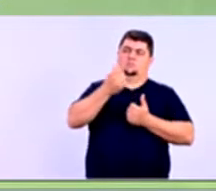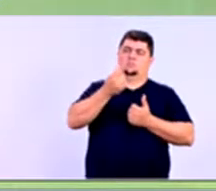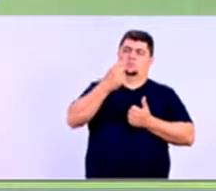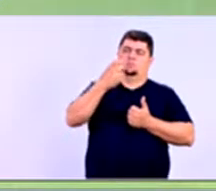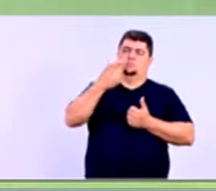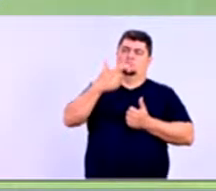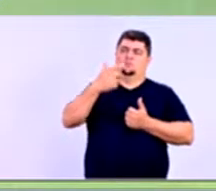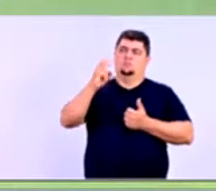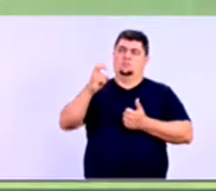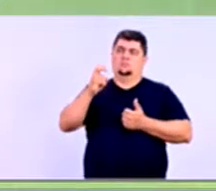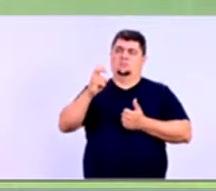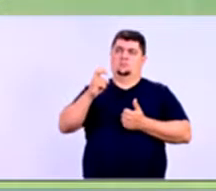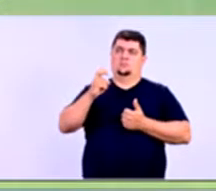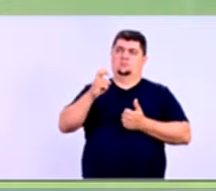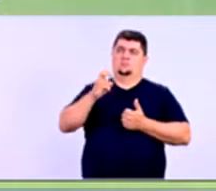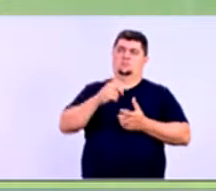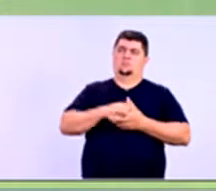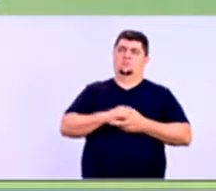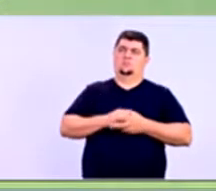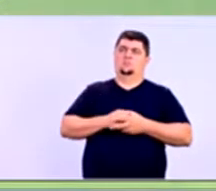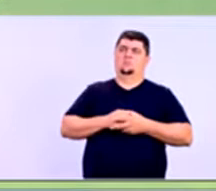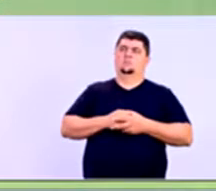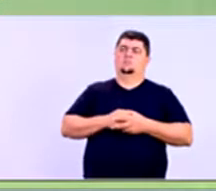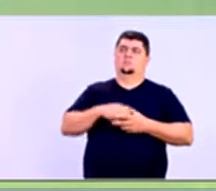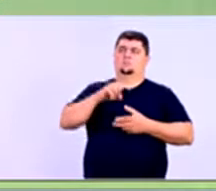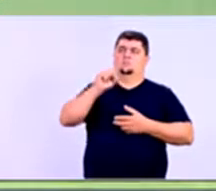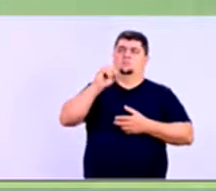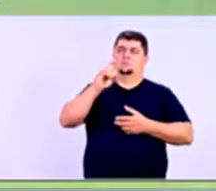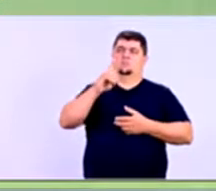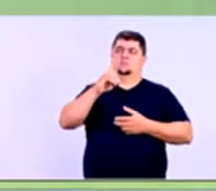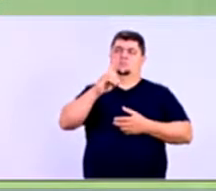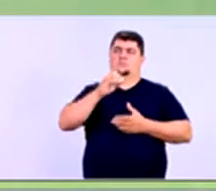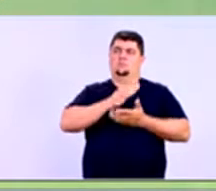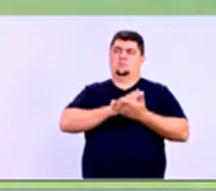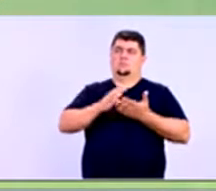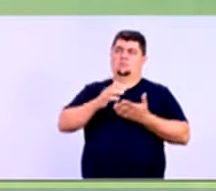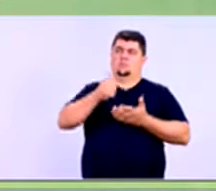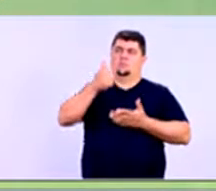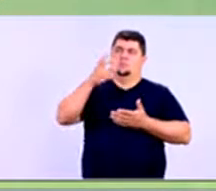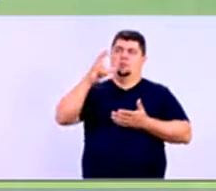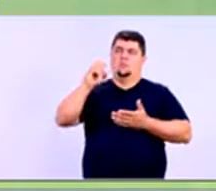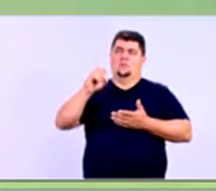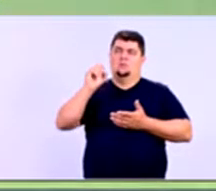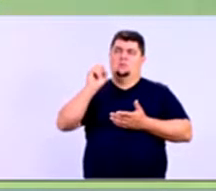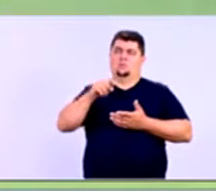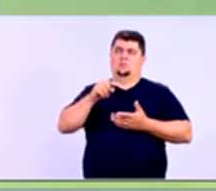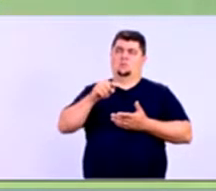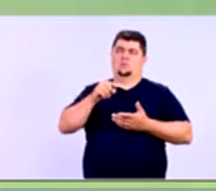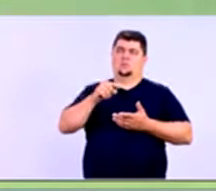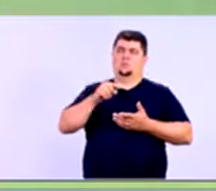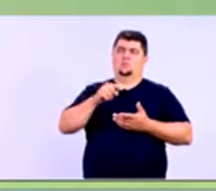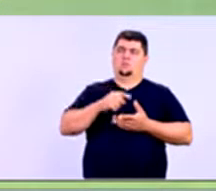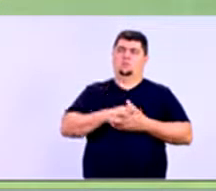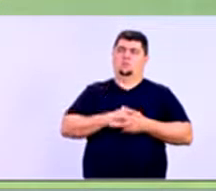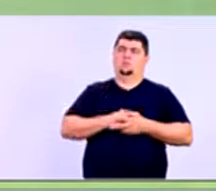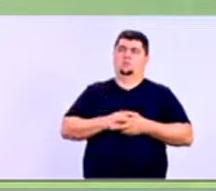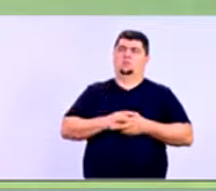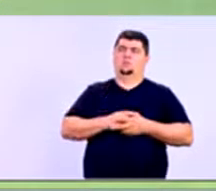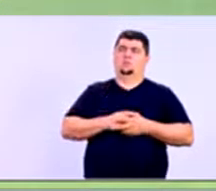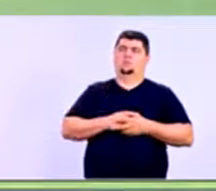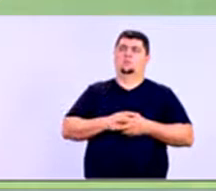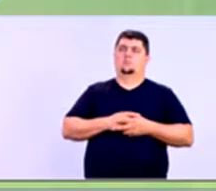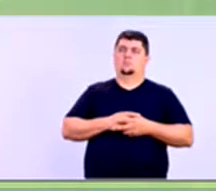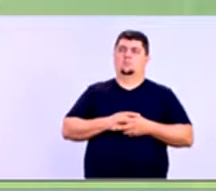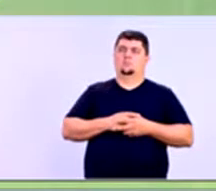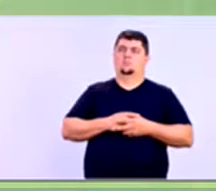625. Aqui, faço a correção. Saldo inicial da dívida é 150 mil e não 140